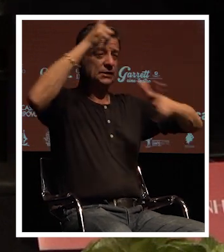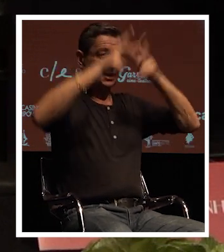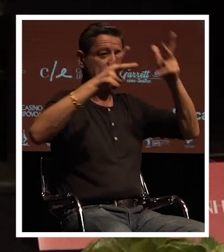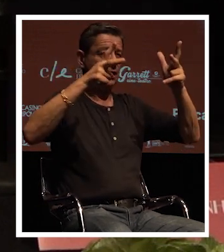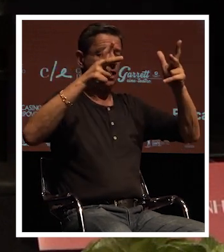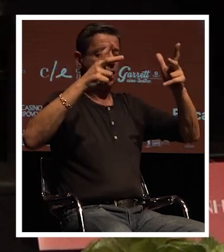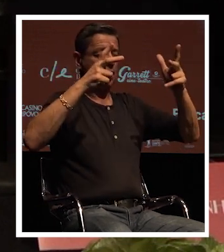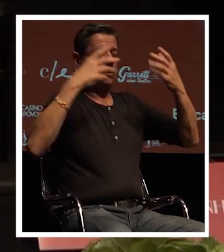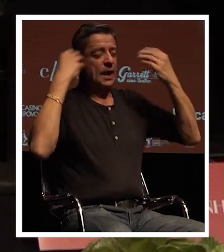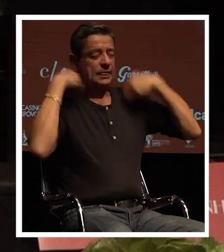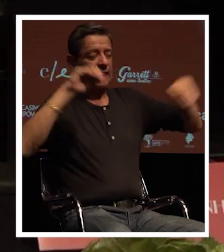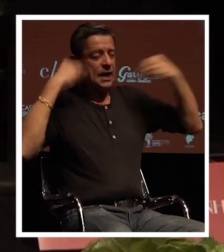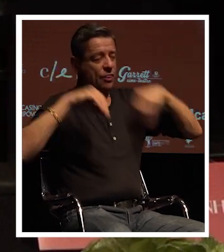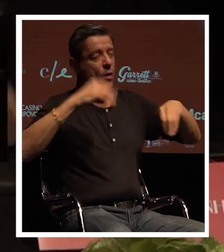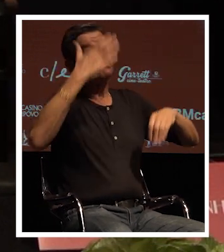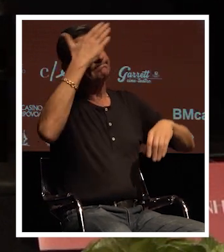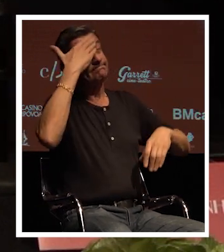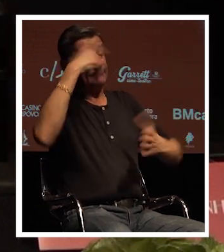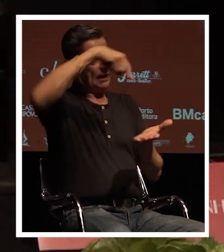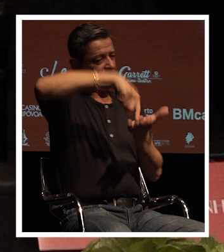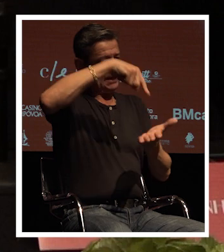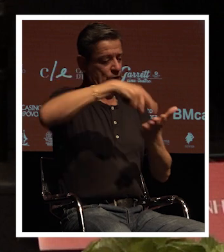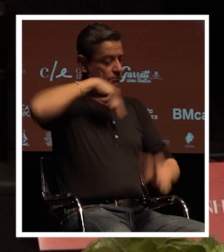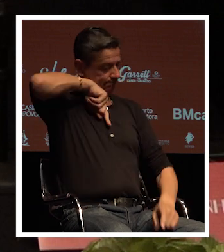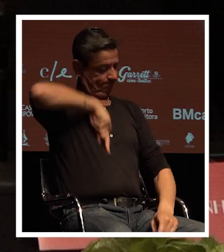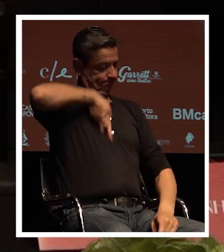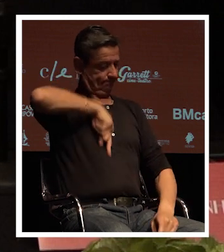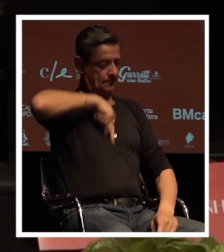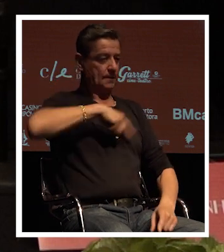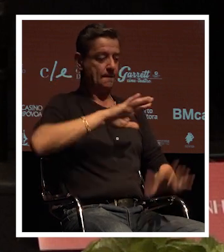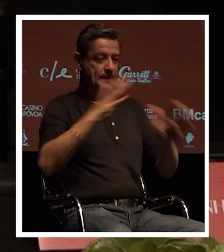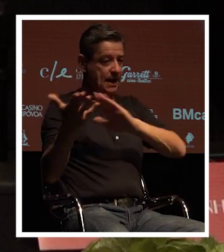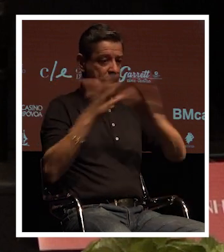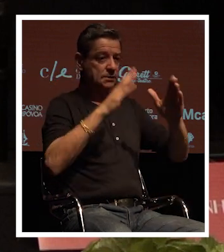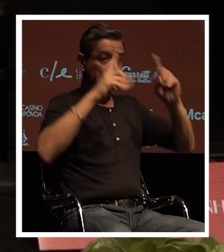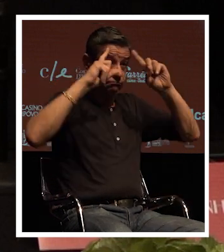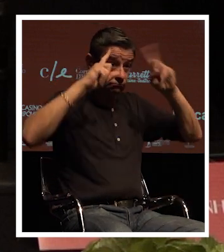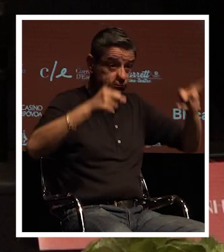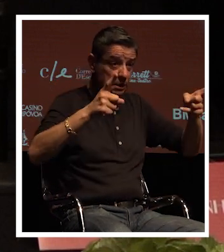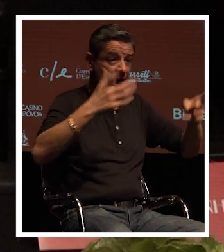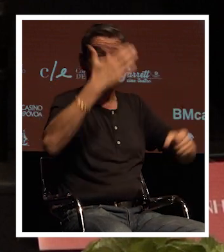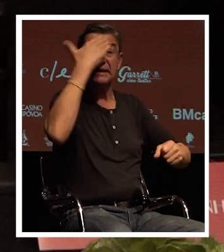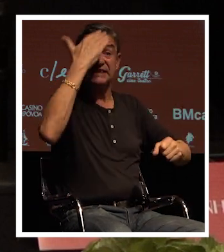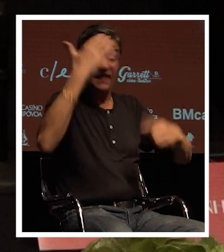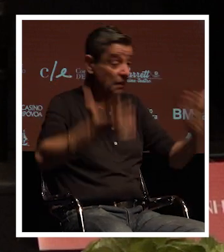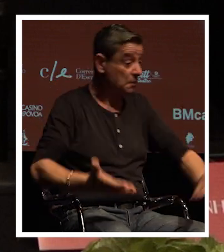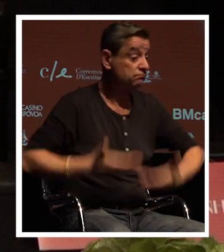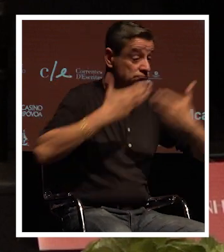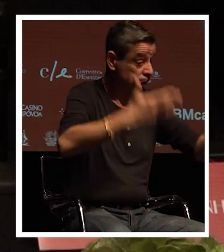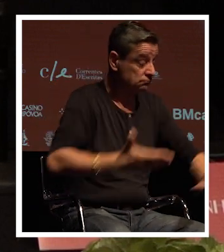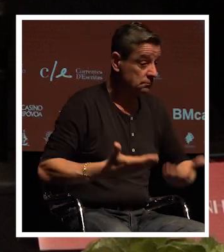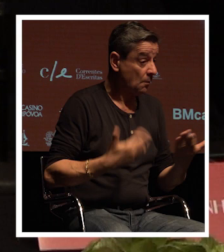treinadores mentais exigem que demos o nosso melhor a cada segundo e parecem surpresos com a nossa incapacidade